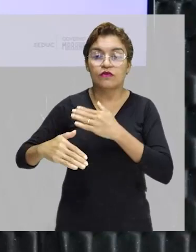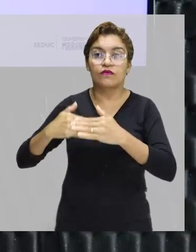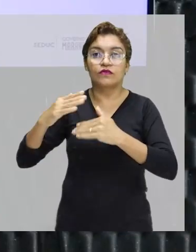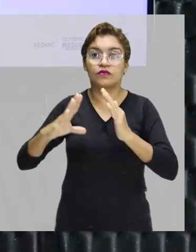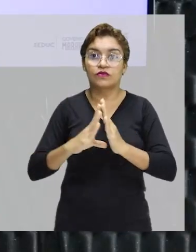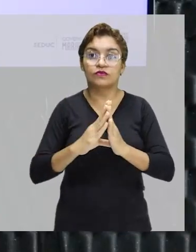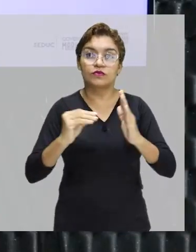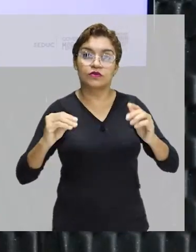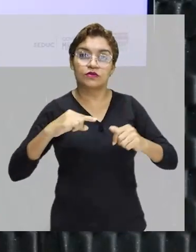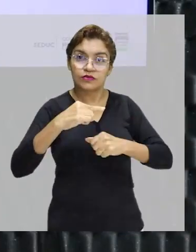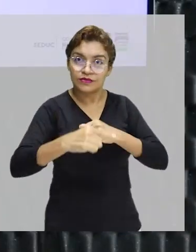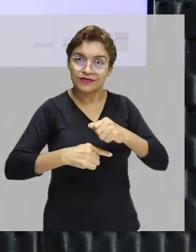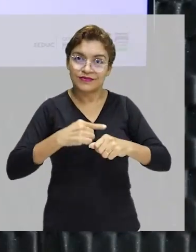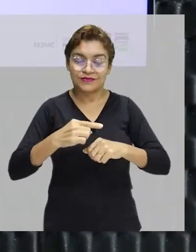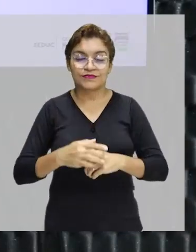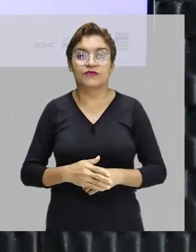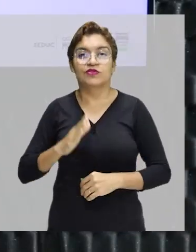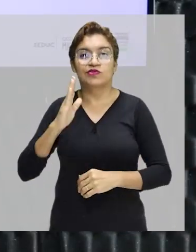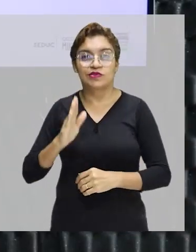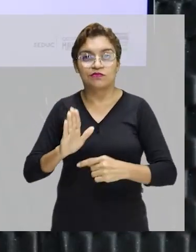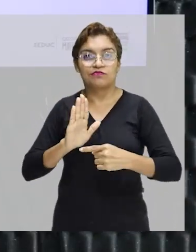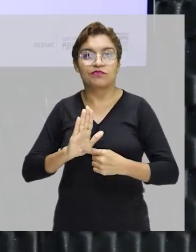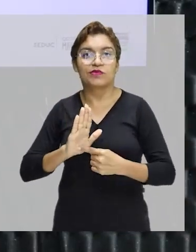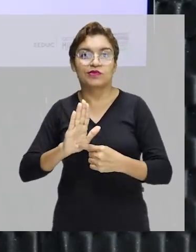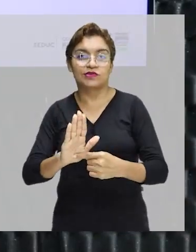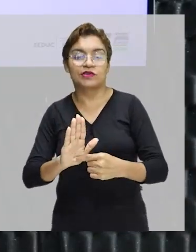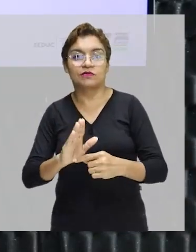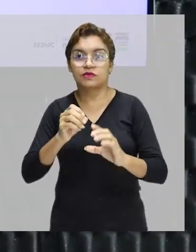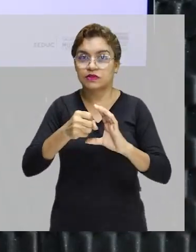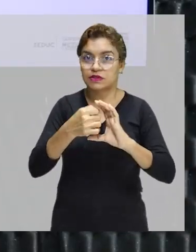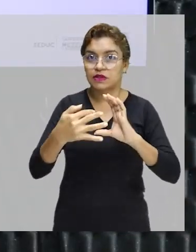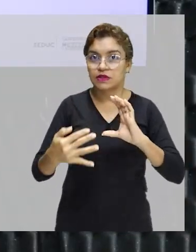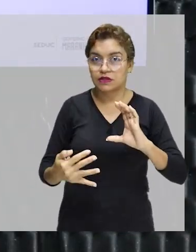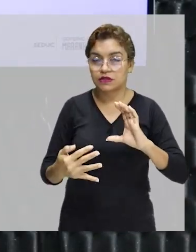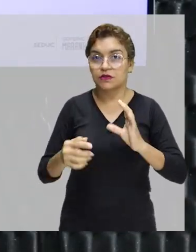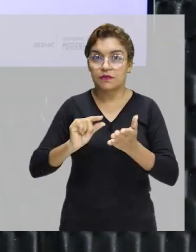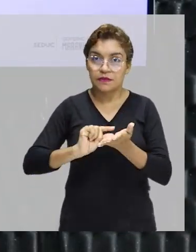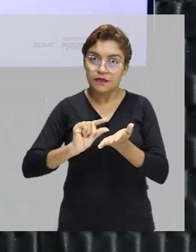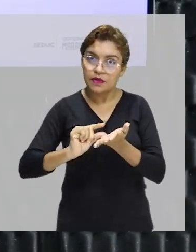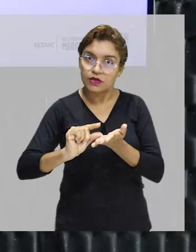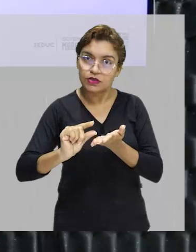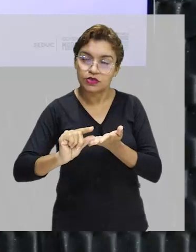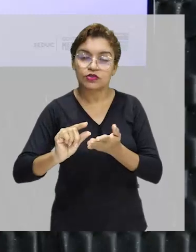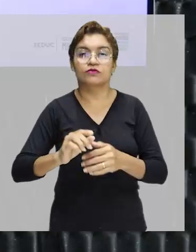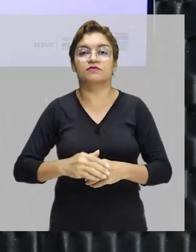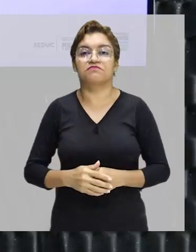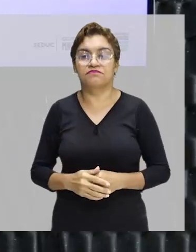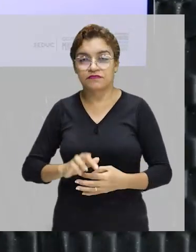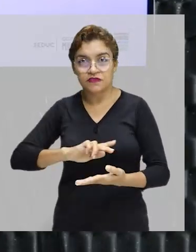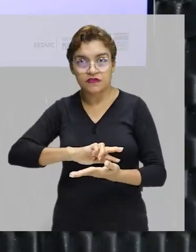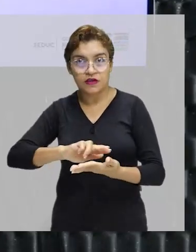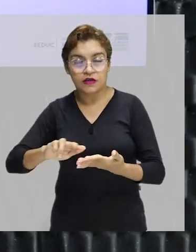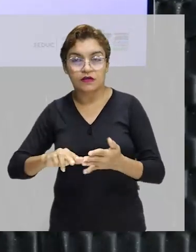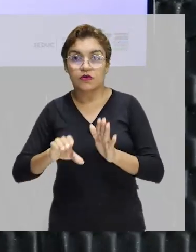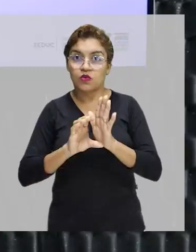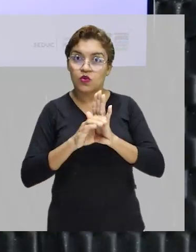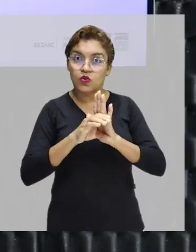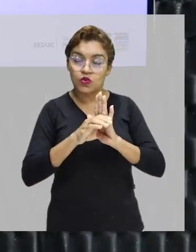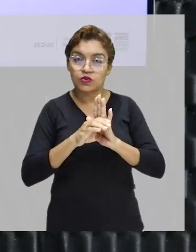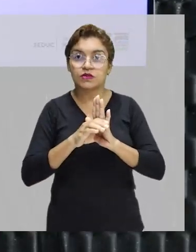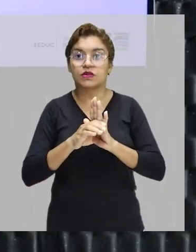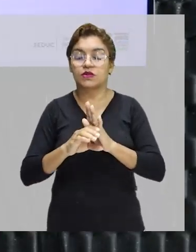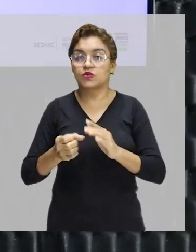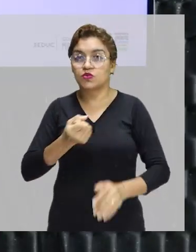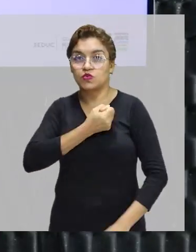modelos atômicos. Já apresentamos as características das partículas subatômicas, conceitos como